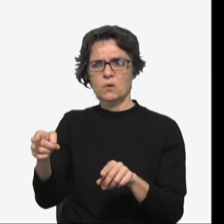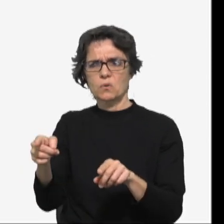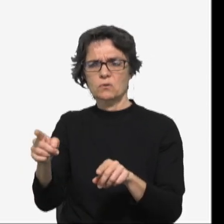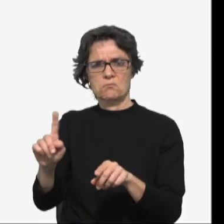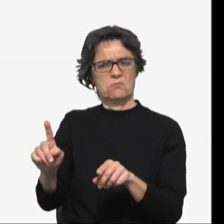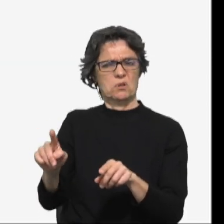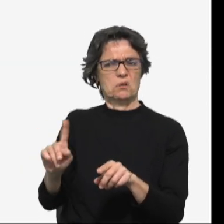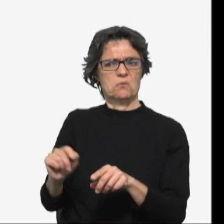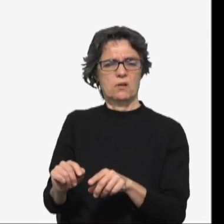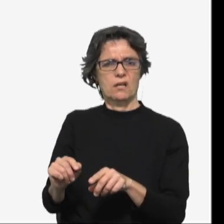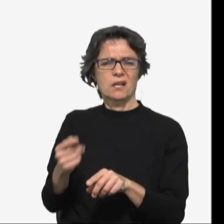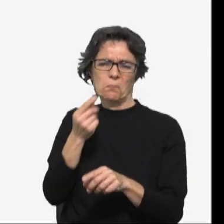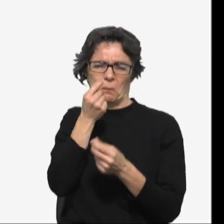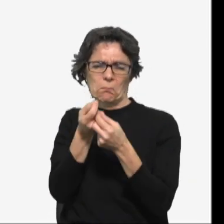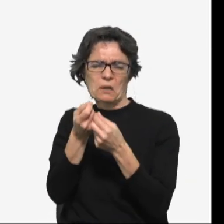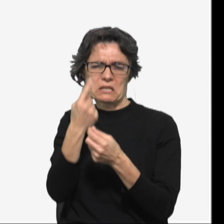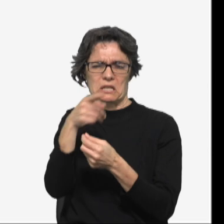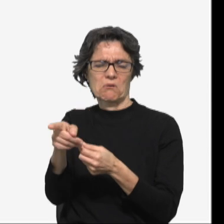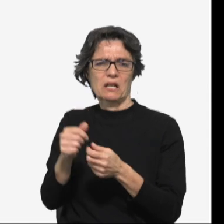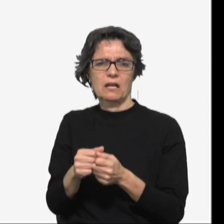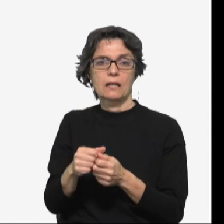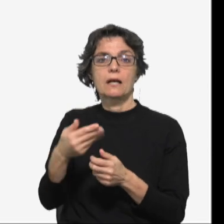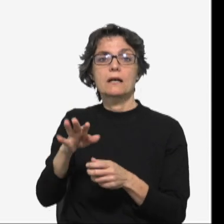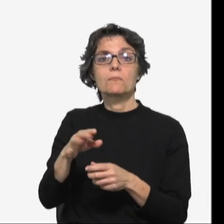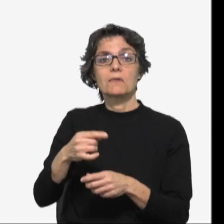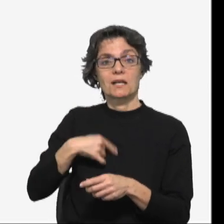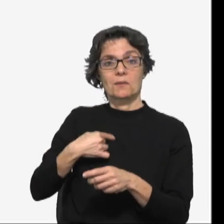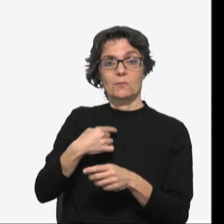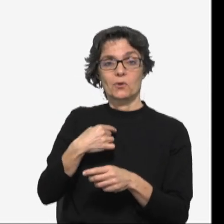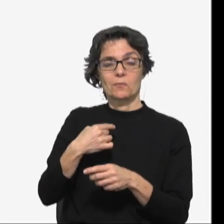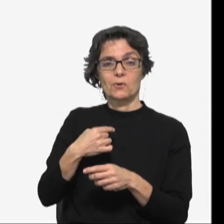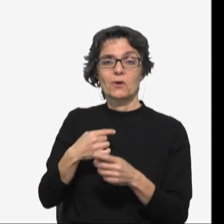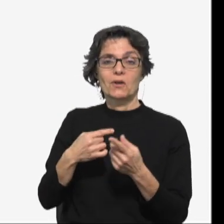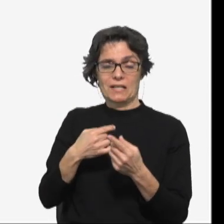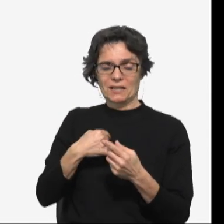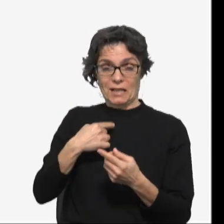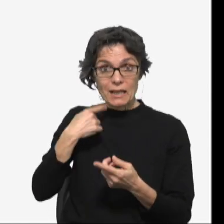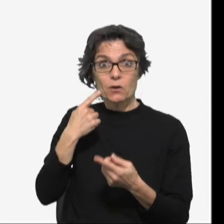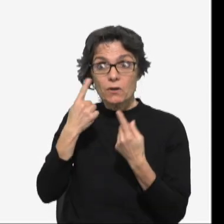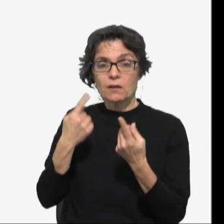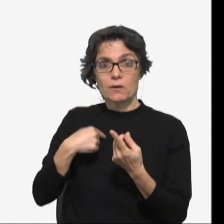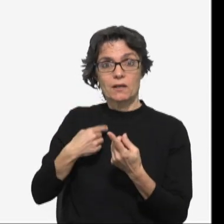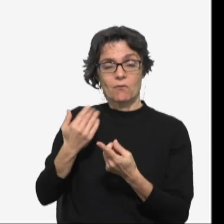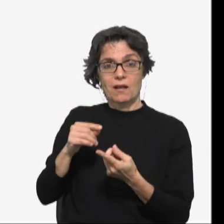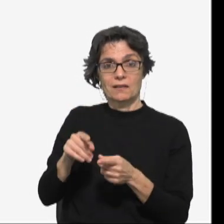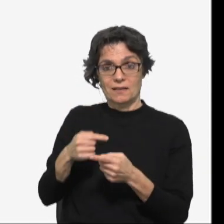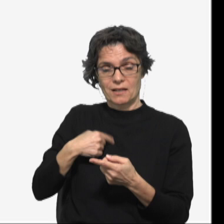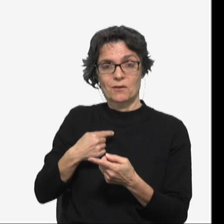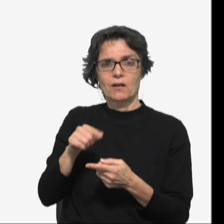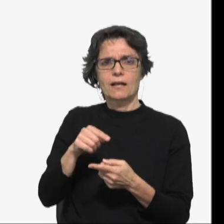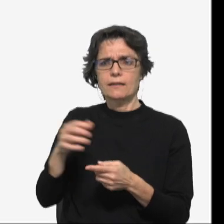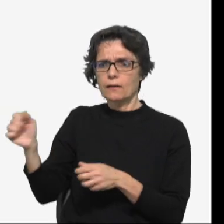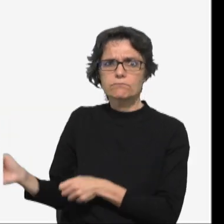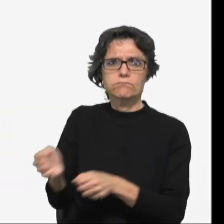afirmavam: não é parecido com ele. Mas ele próprio dizia: sou eu. Levaram aos fariseus o que tinha sido